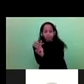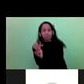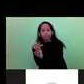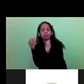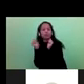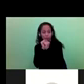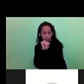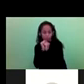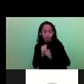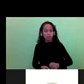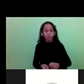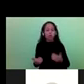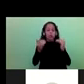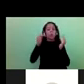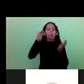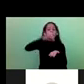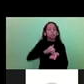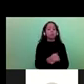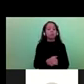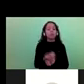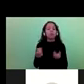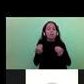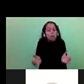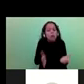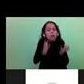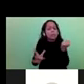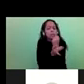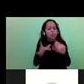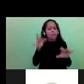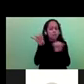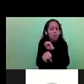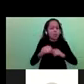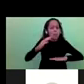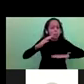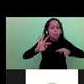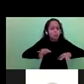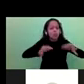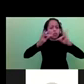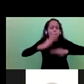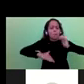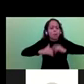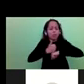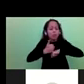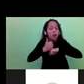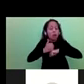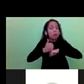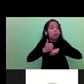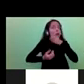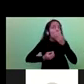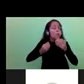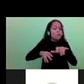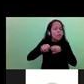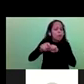E, por fim, como garantir uma formação tecnológica e profissional sem perder os princípios bases de